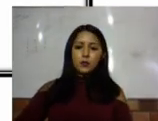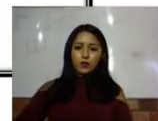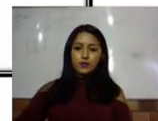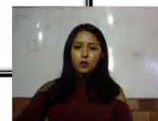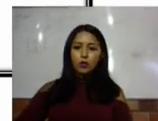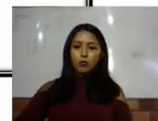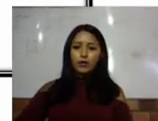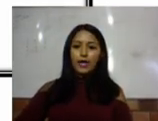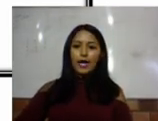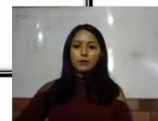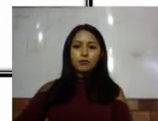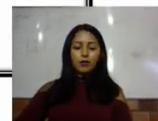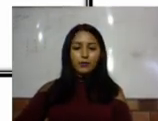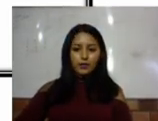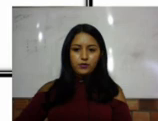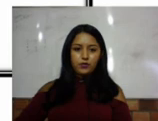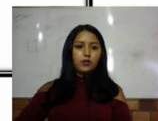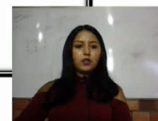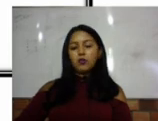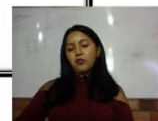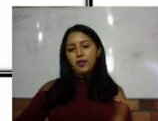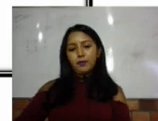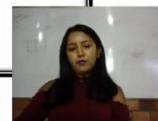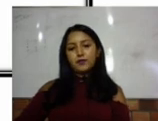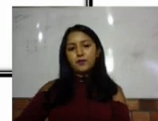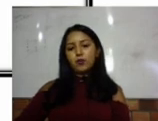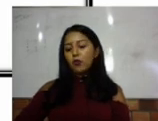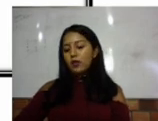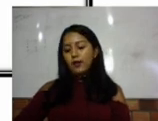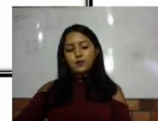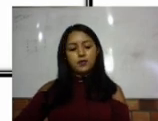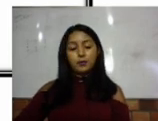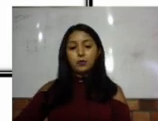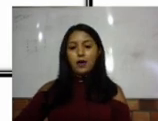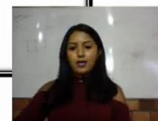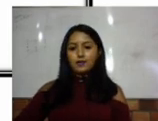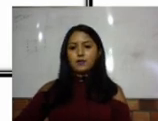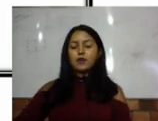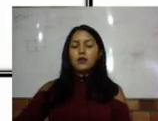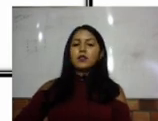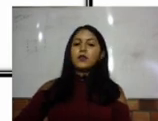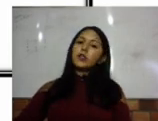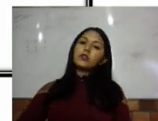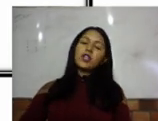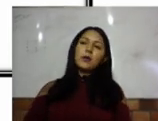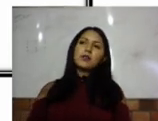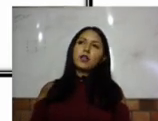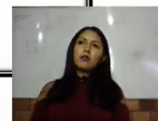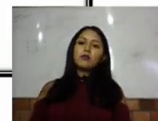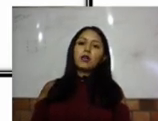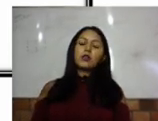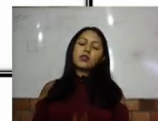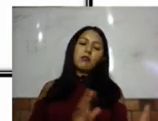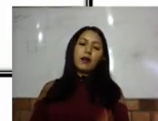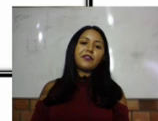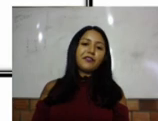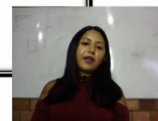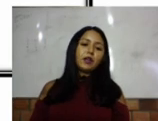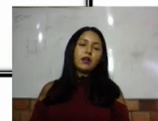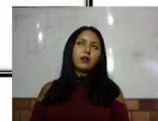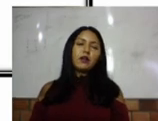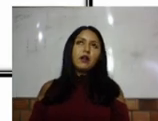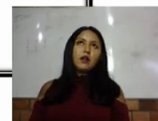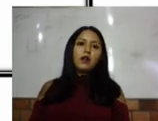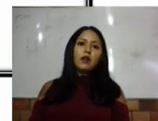para balada e aciona esse procure habitualmente então eu falei para vocês ocorrem em ações habituais são seu digamos que eu é